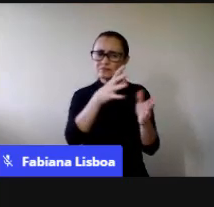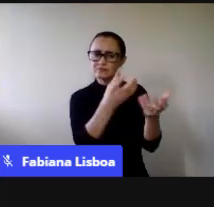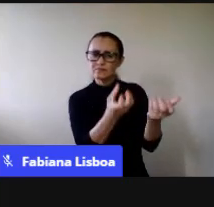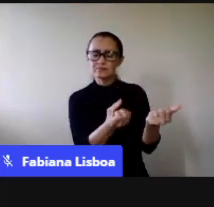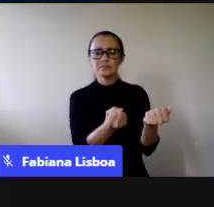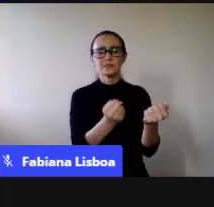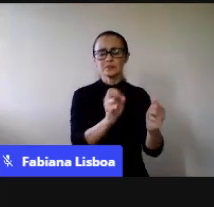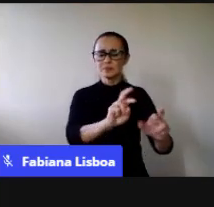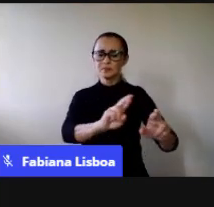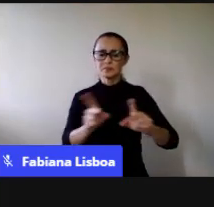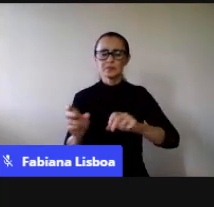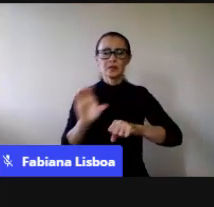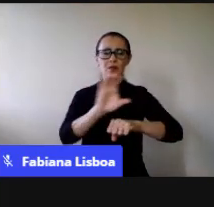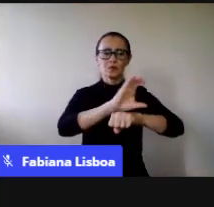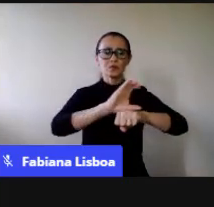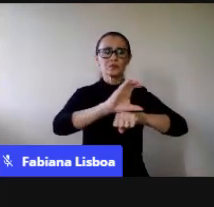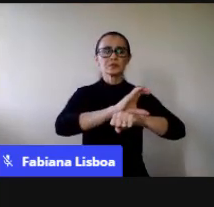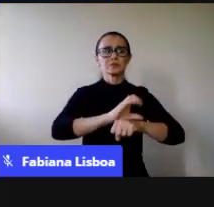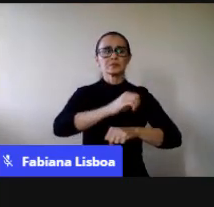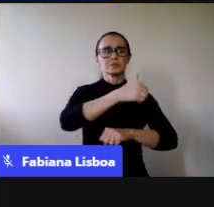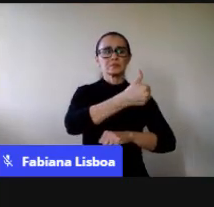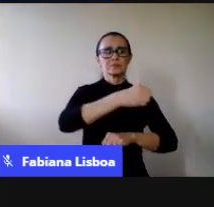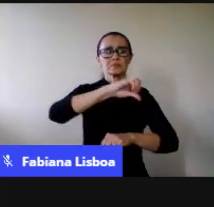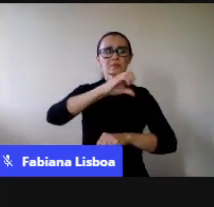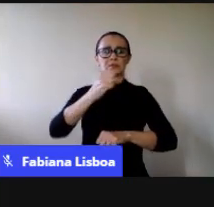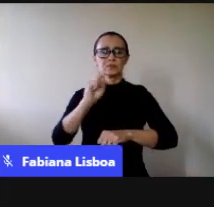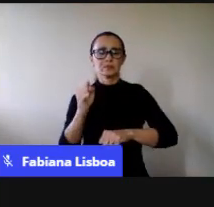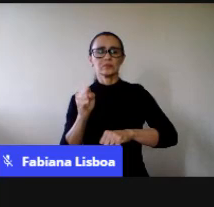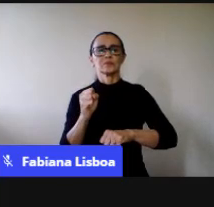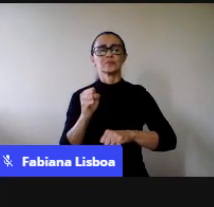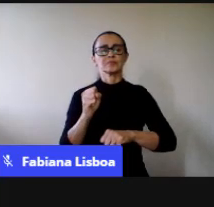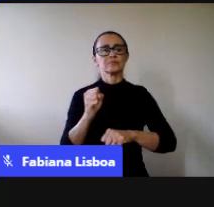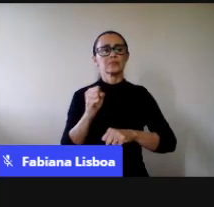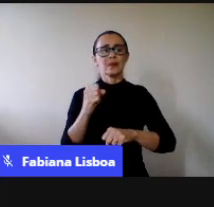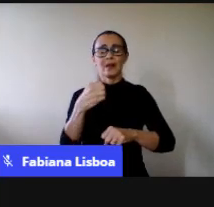da Constituição de 88. Até 88, eles